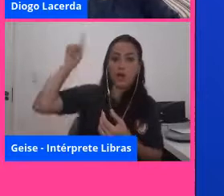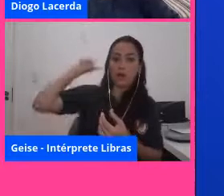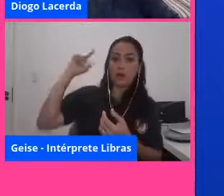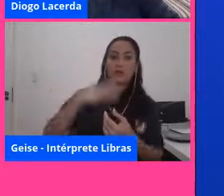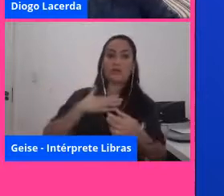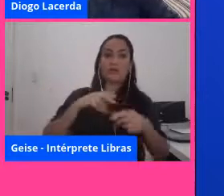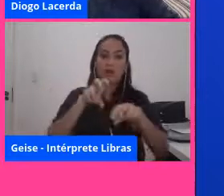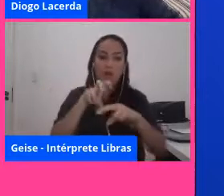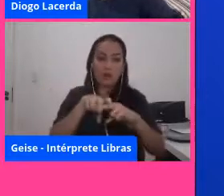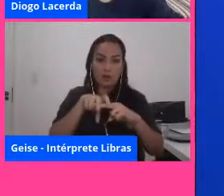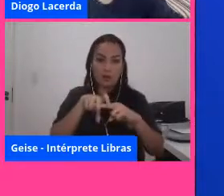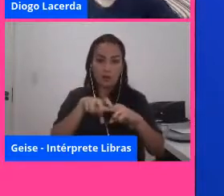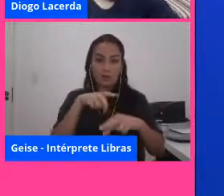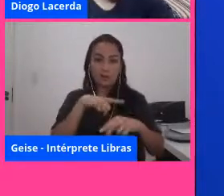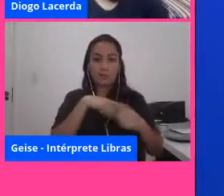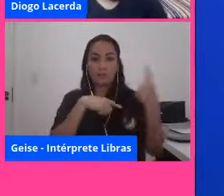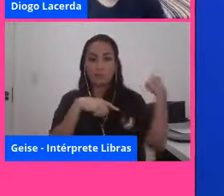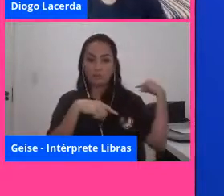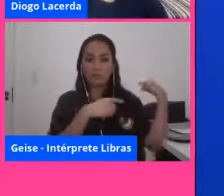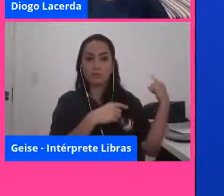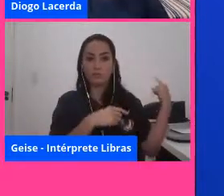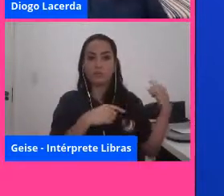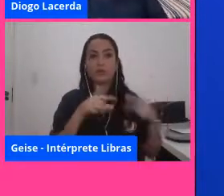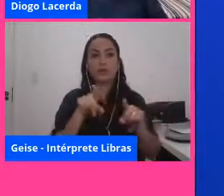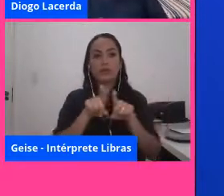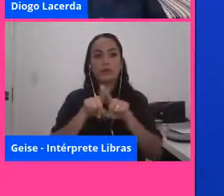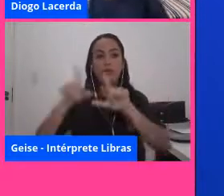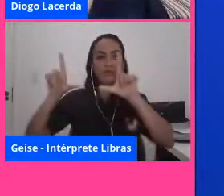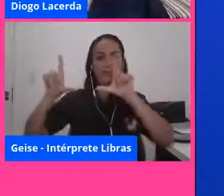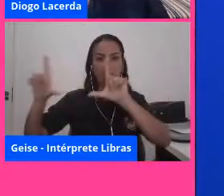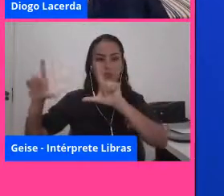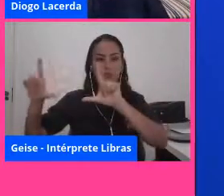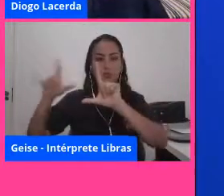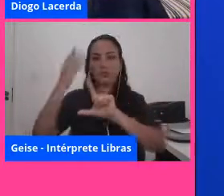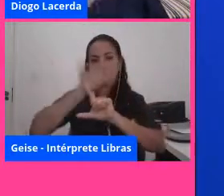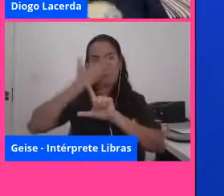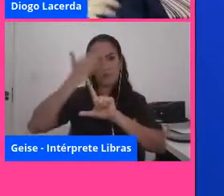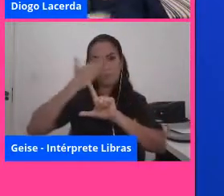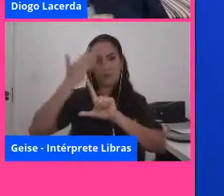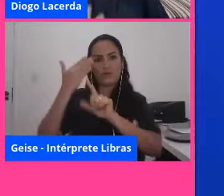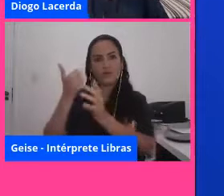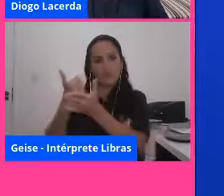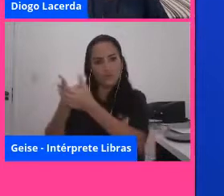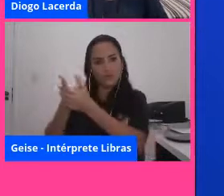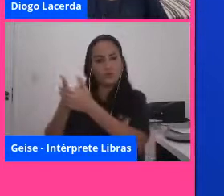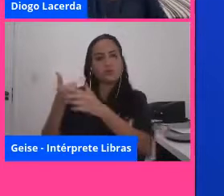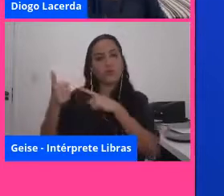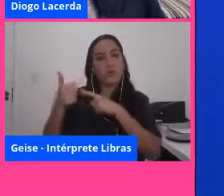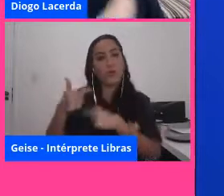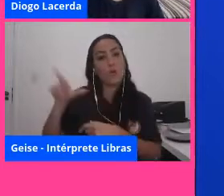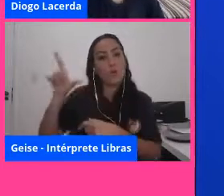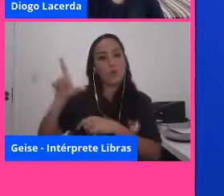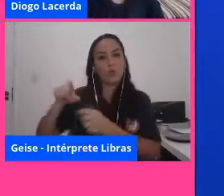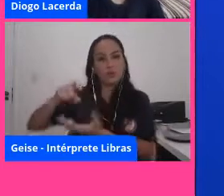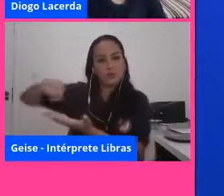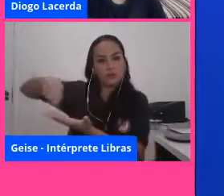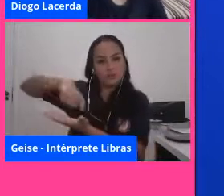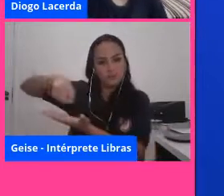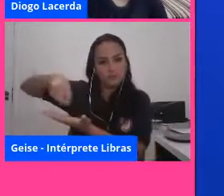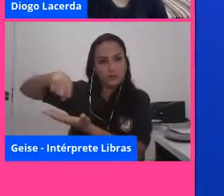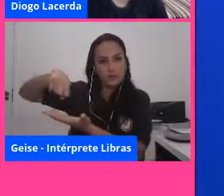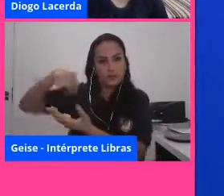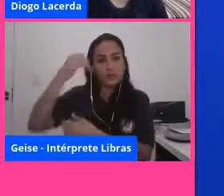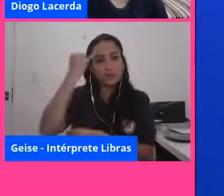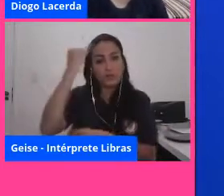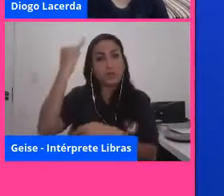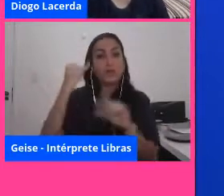eu tenho aqui do lado do monitor que vocês não conseguem enxergar, eu tenho essa 3D Rising. Então, a ideia é justamente essa. Ele vai derreter o bico, e